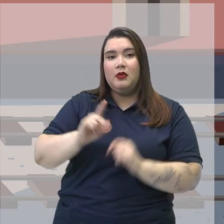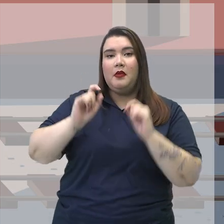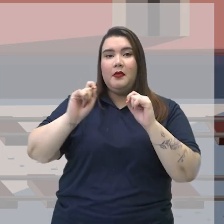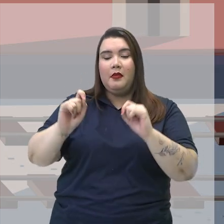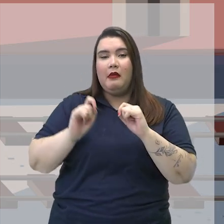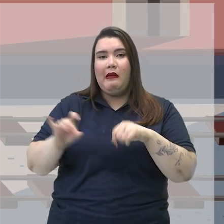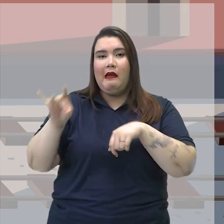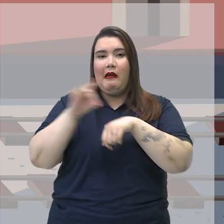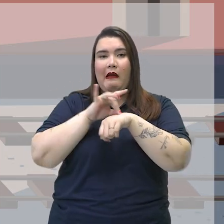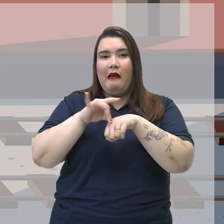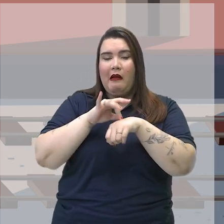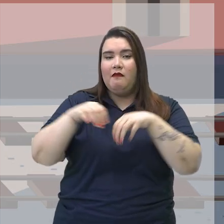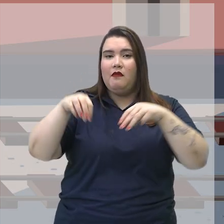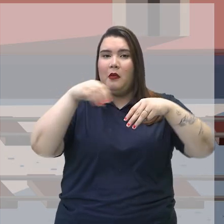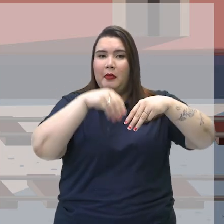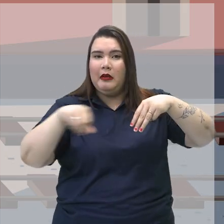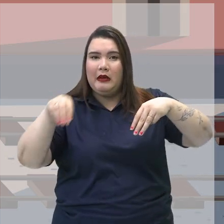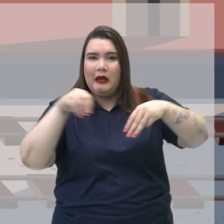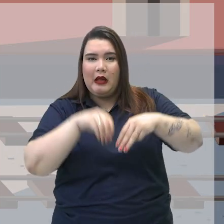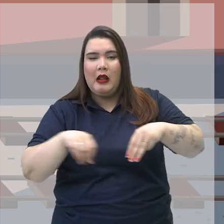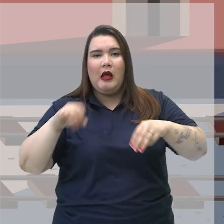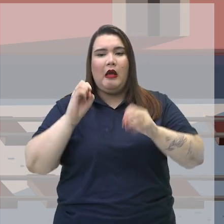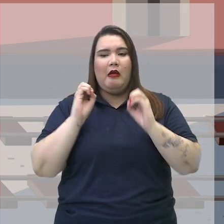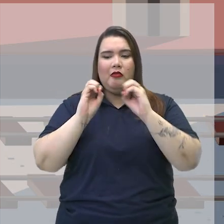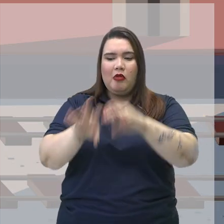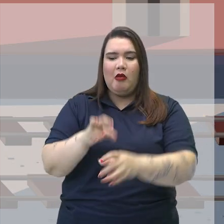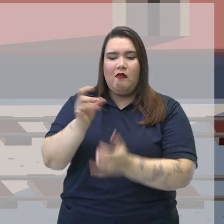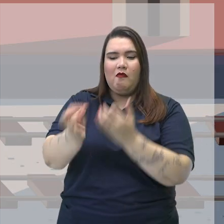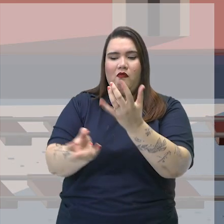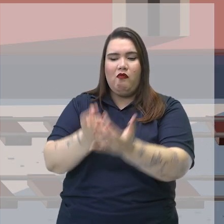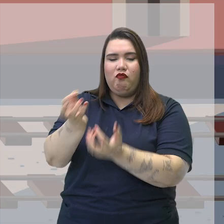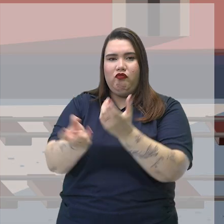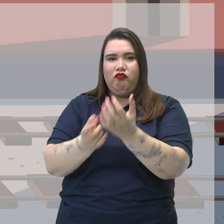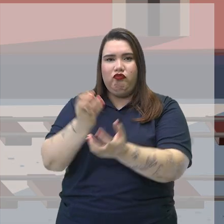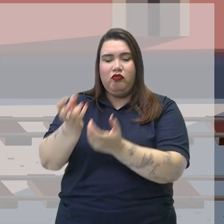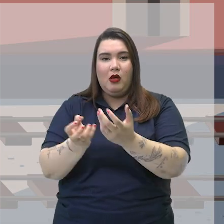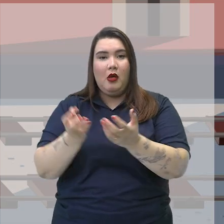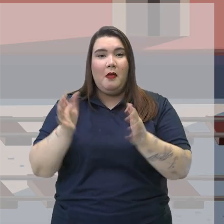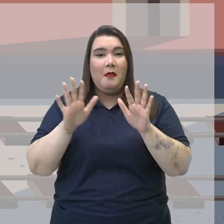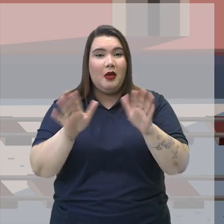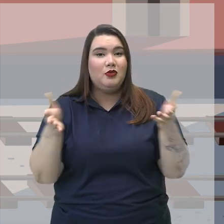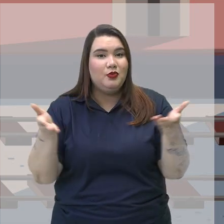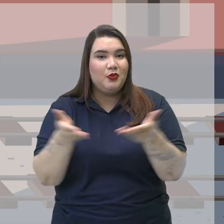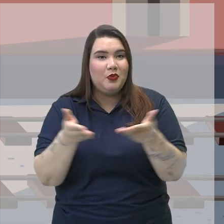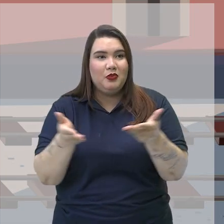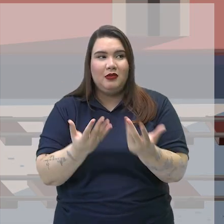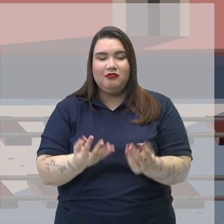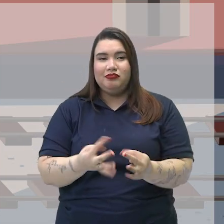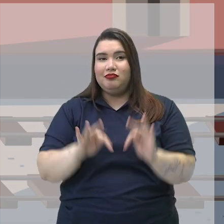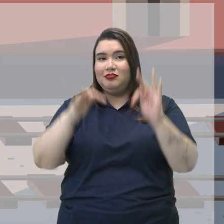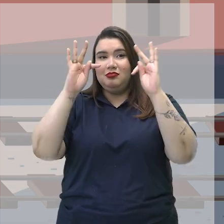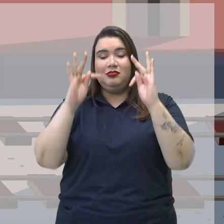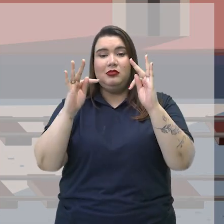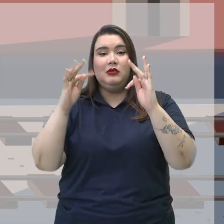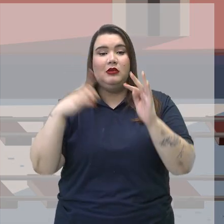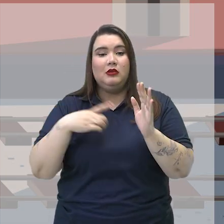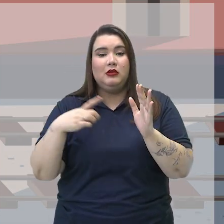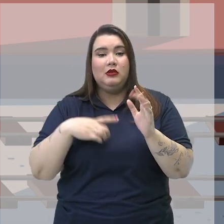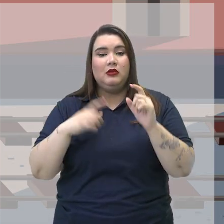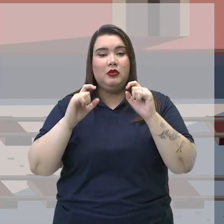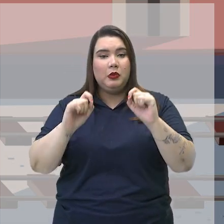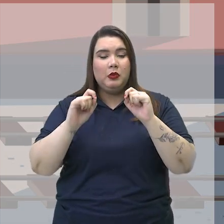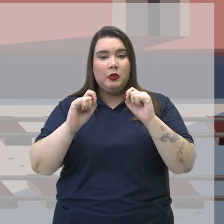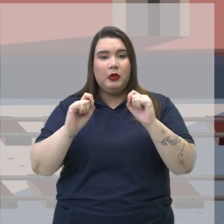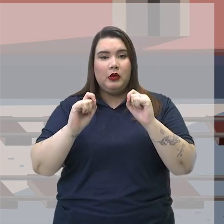carvão, poluíam muito. Hoje nós temos trens muito mais modernos, como, por exemplo, o